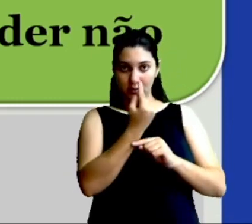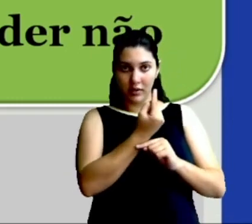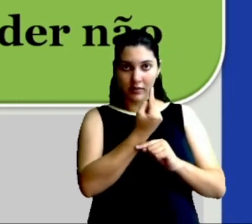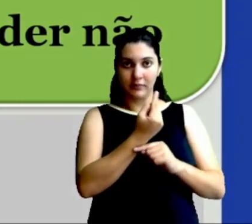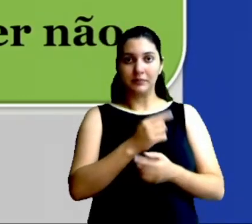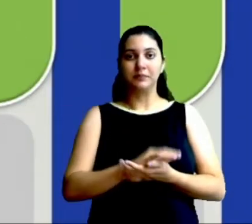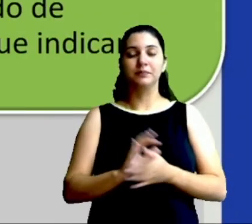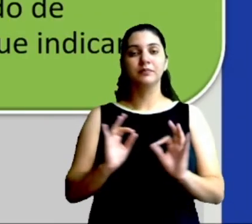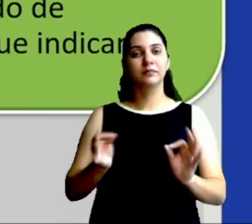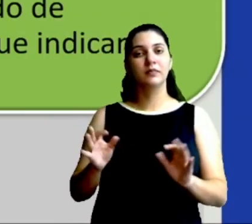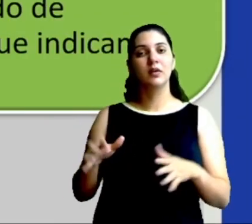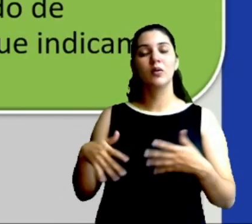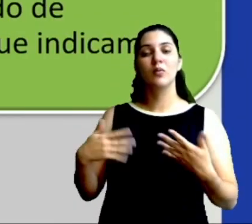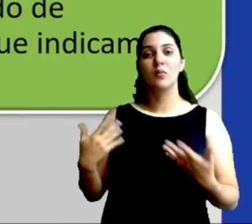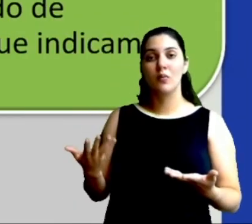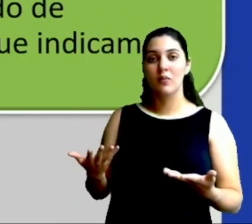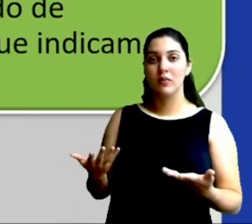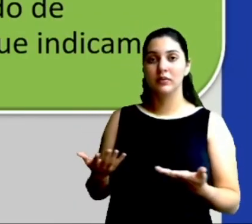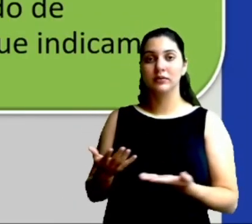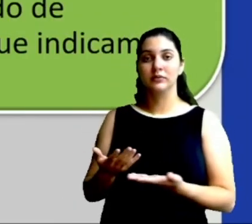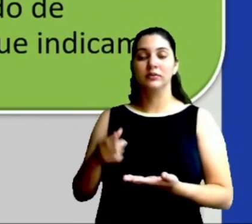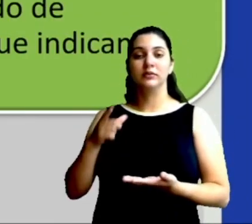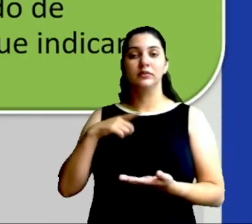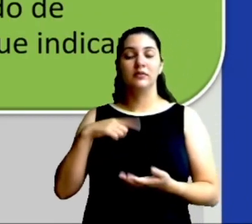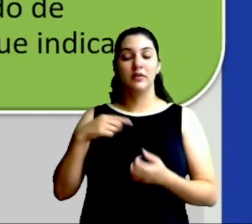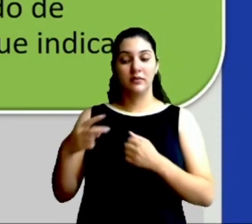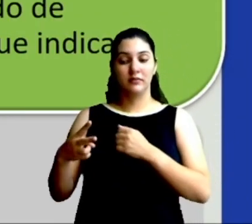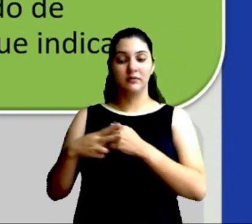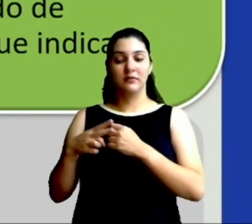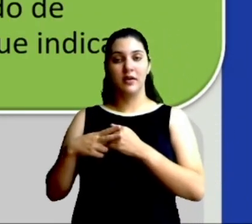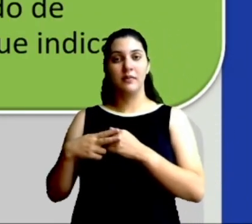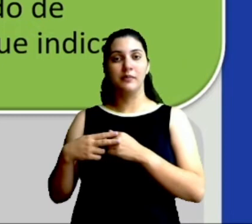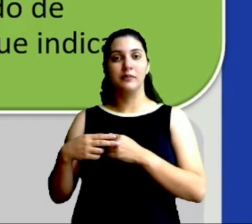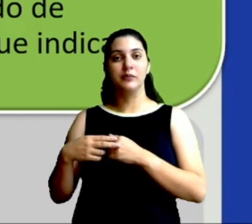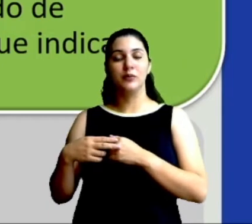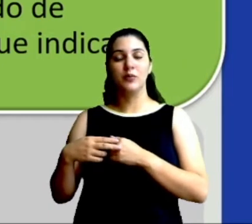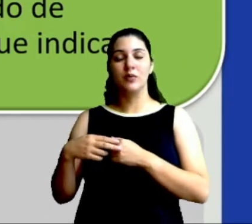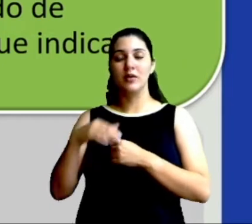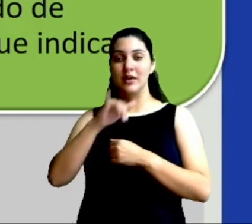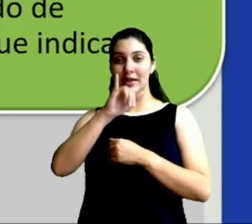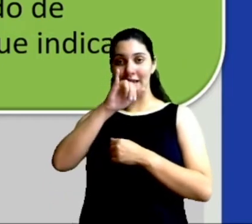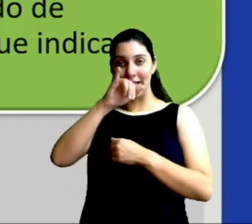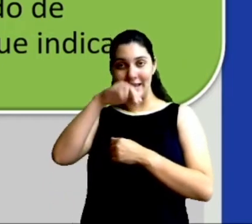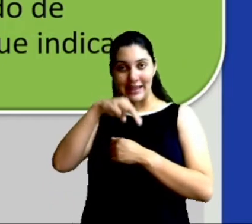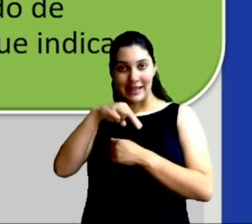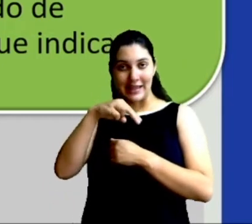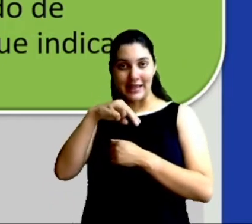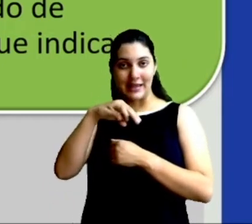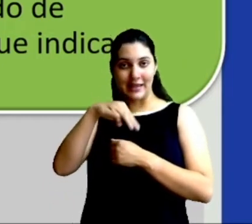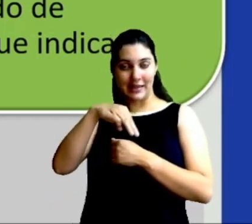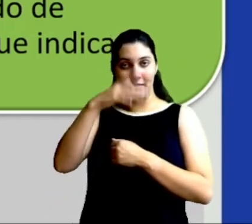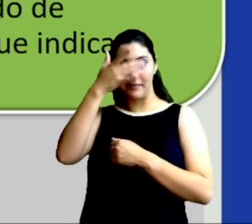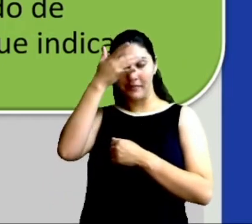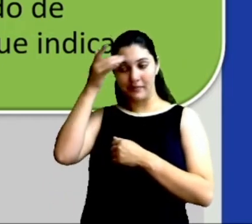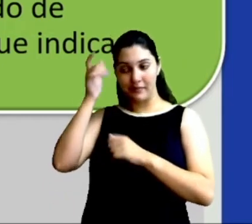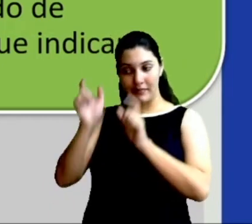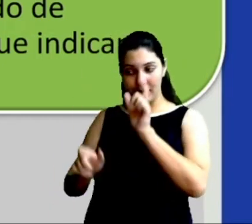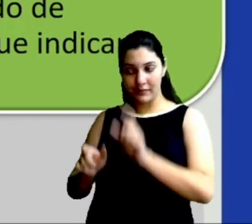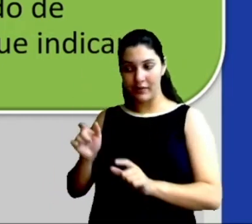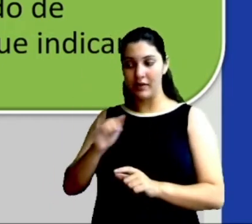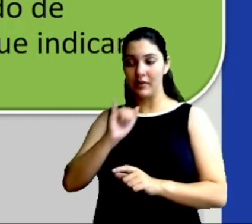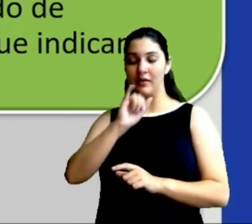certo? E quando tiver verbos impessoais, o que é que acontece? Gente, a gente precisa ficar ligadinho nos